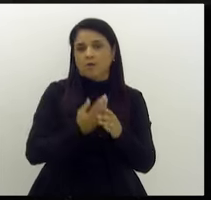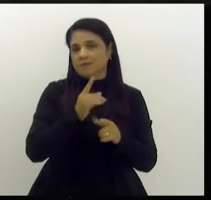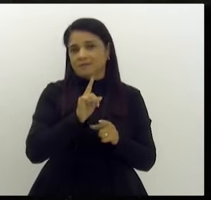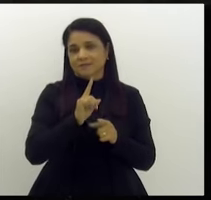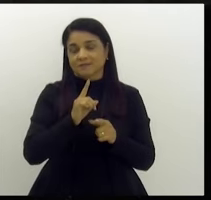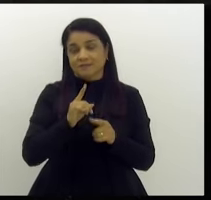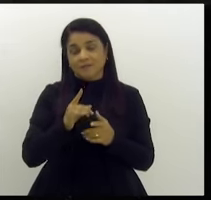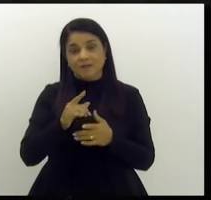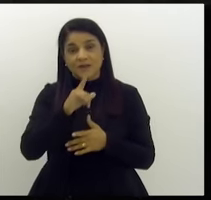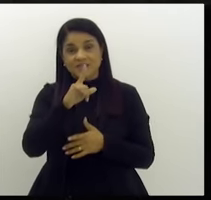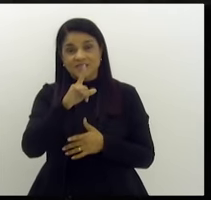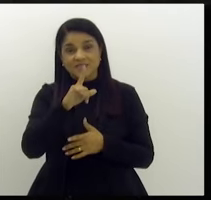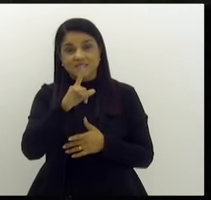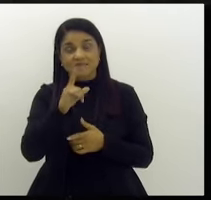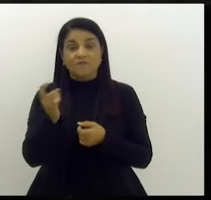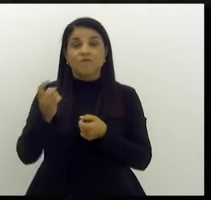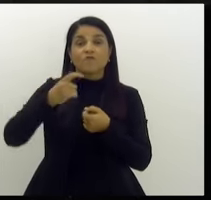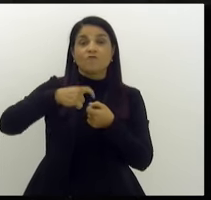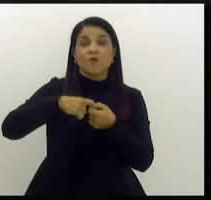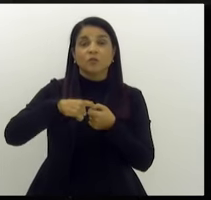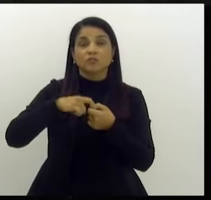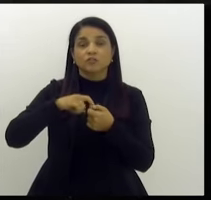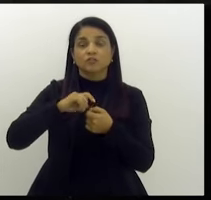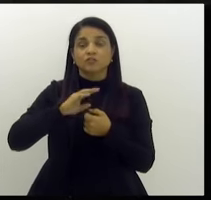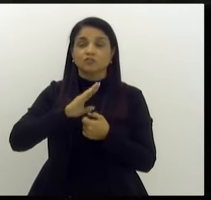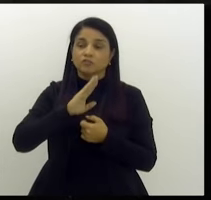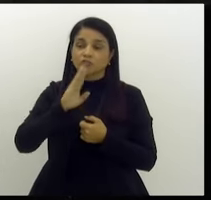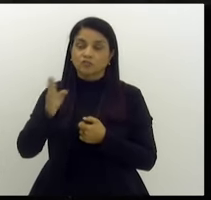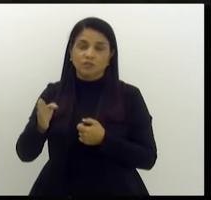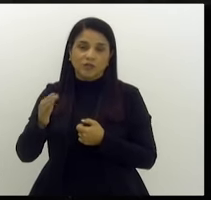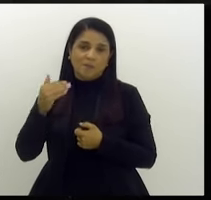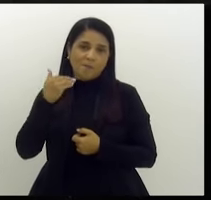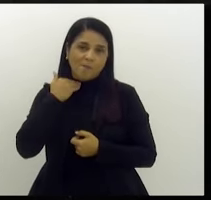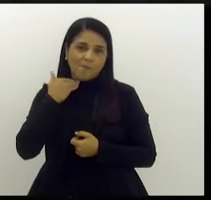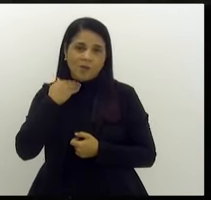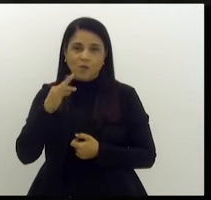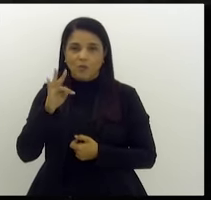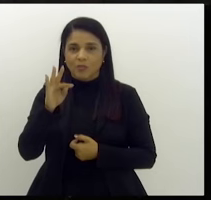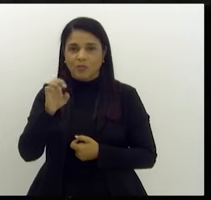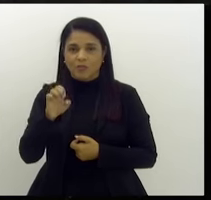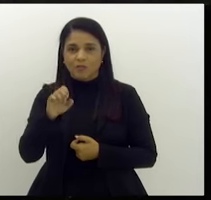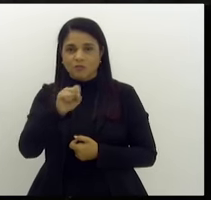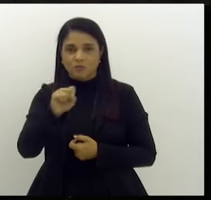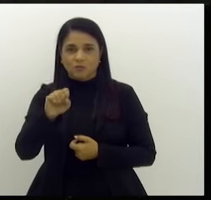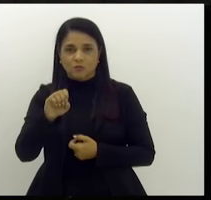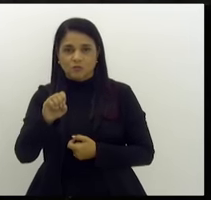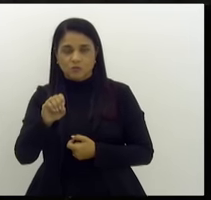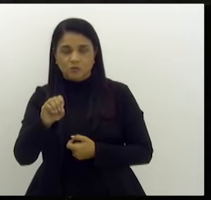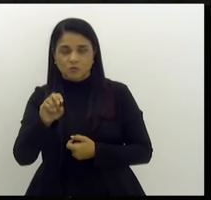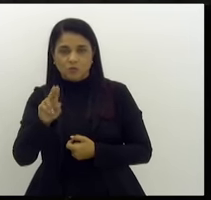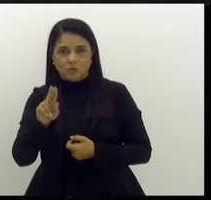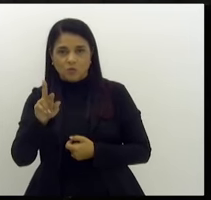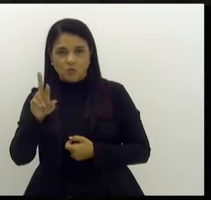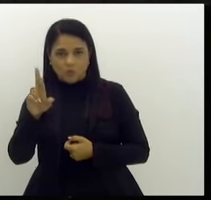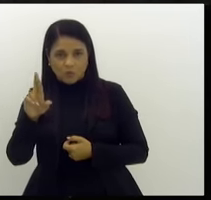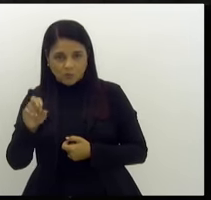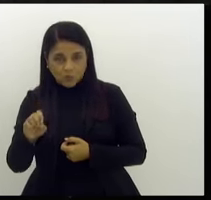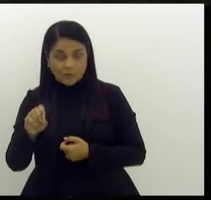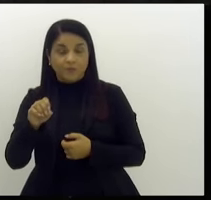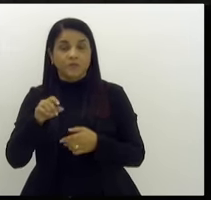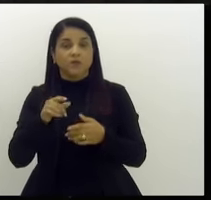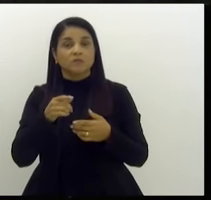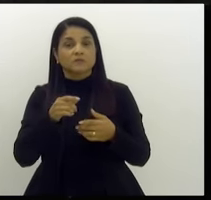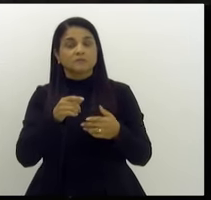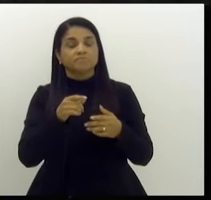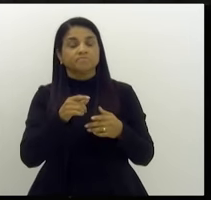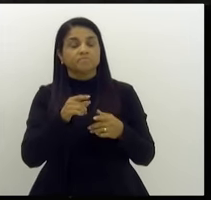fonte 100 ou seja direto pro Tesouro Nacional então Fundos como o fecan que no Exercício fiscal de